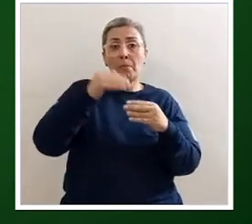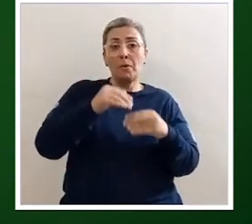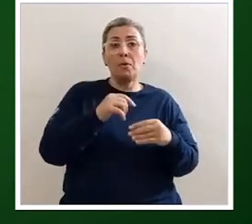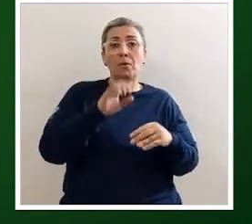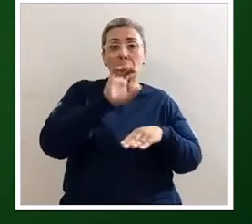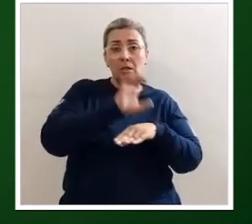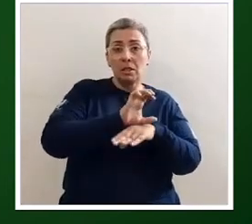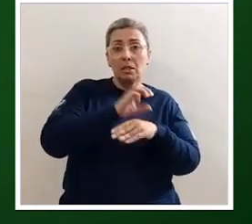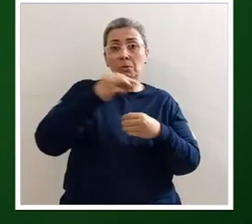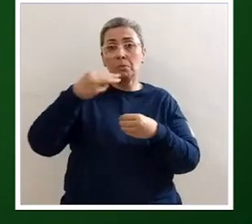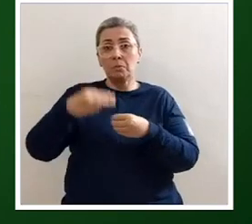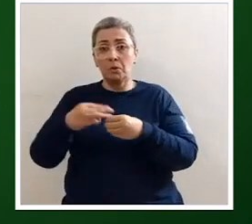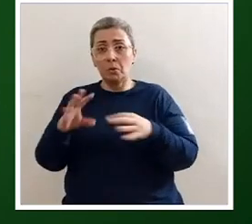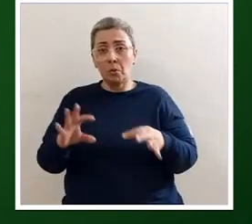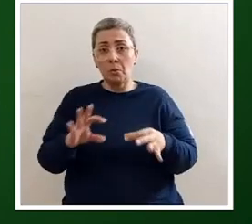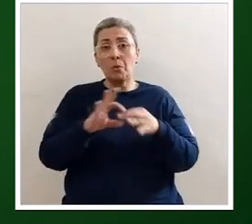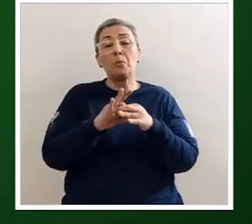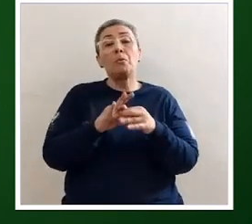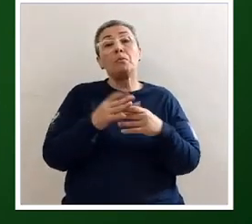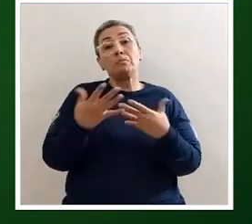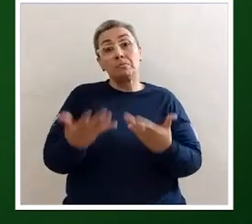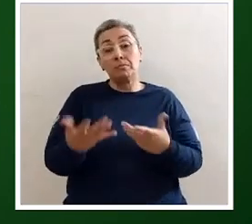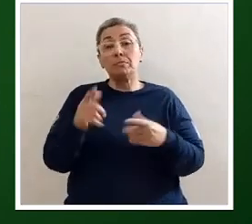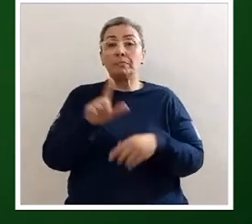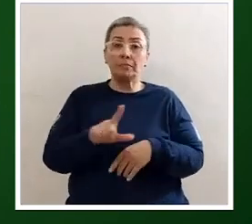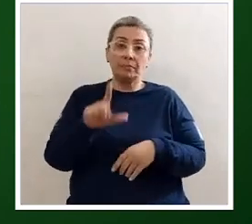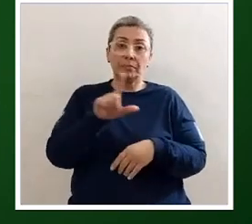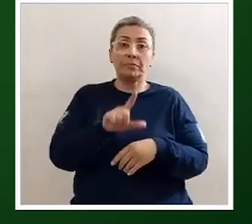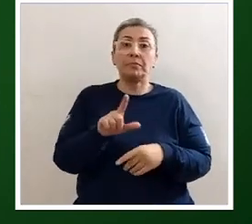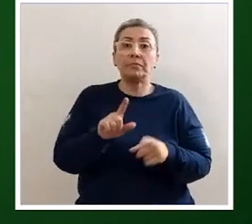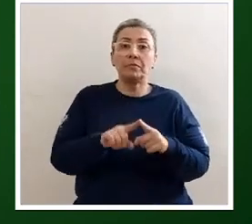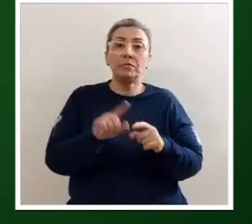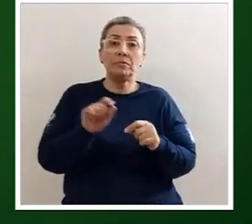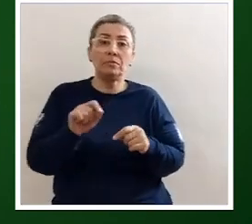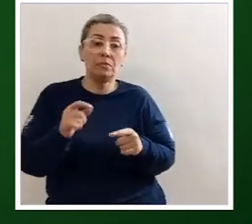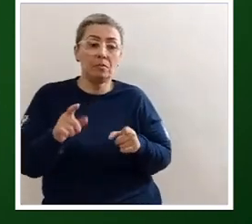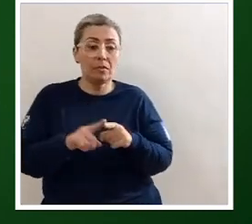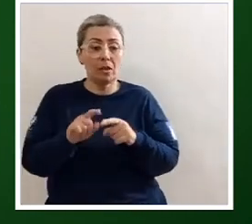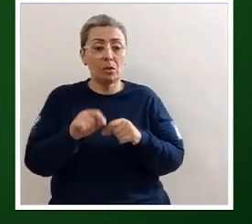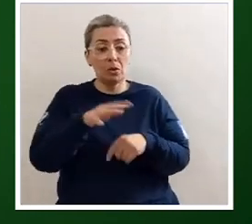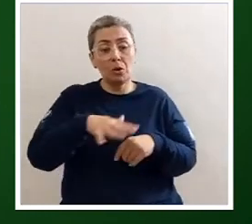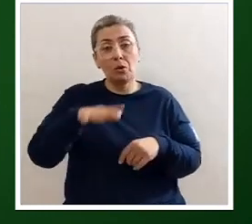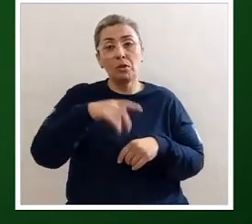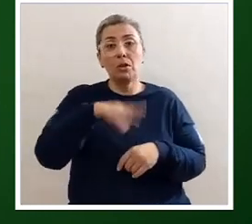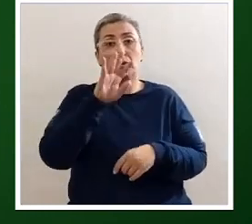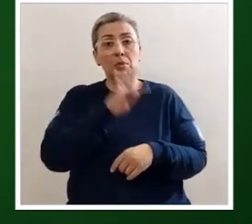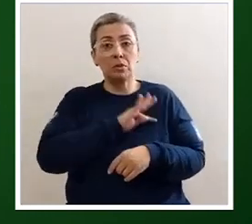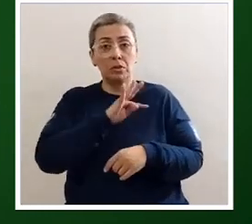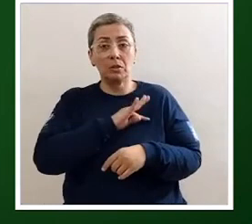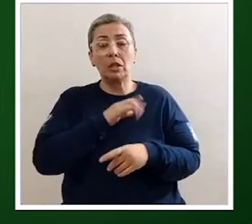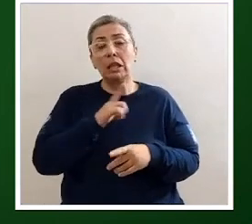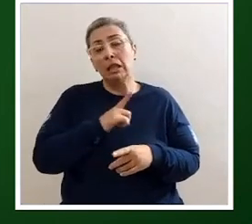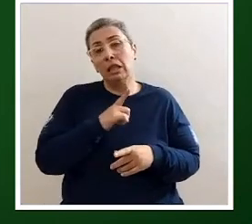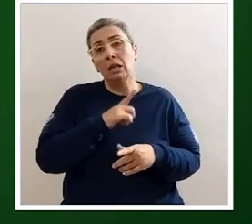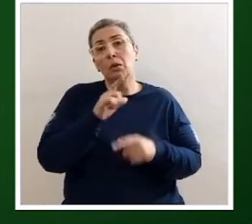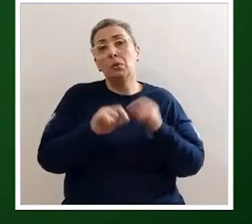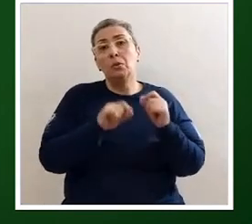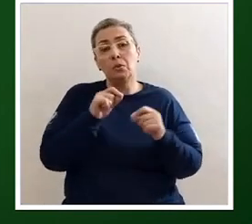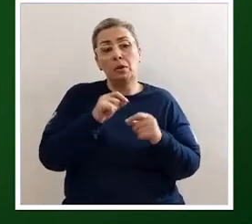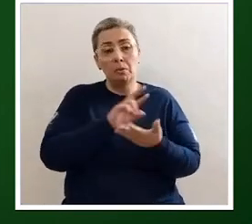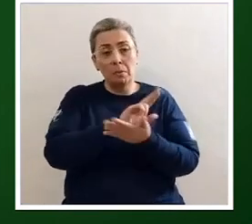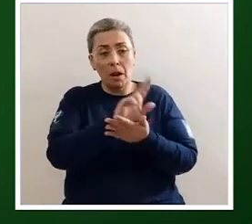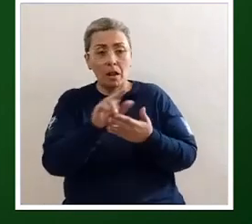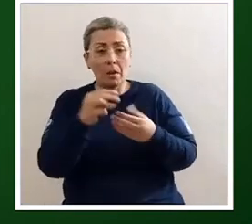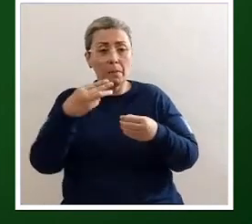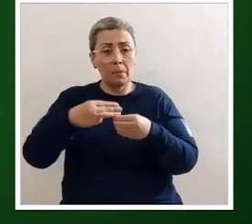governo estadual e governo Municipal é claro que na área do Alto Tietê você tem quer dizer